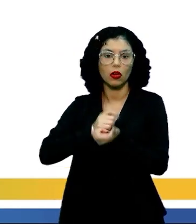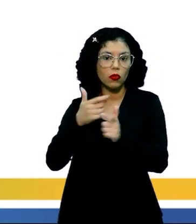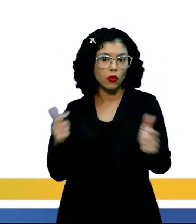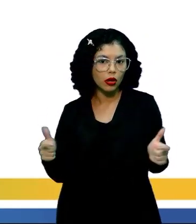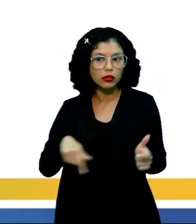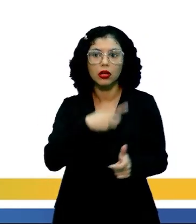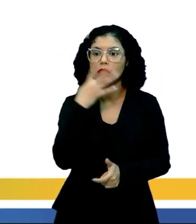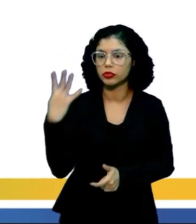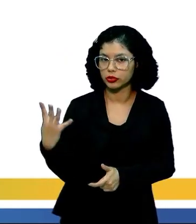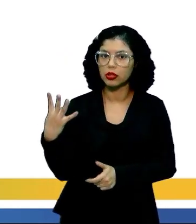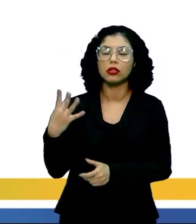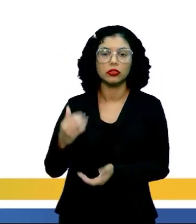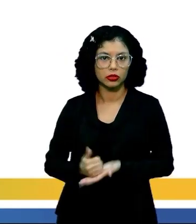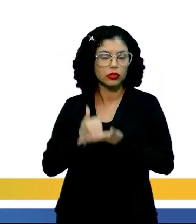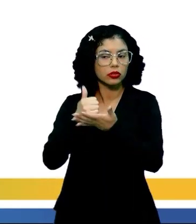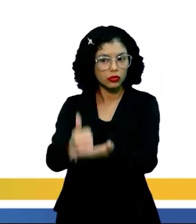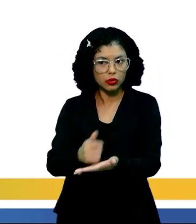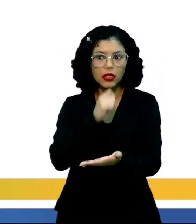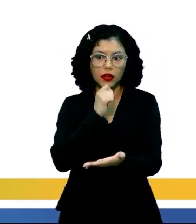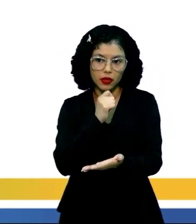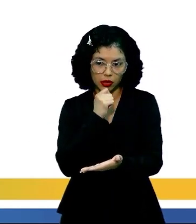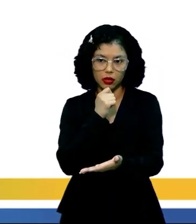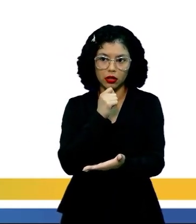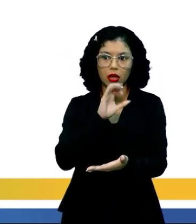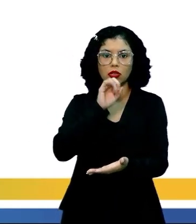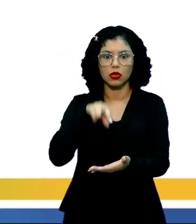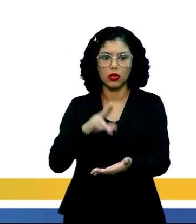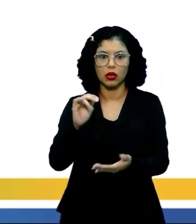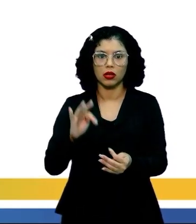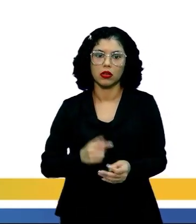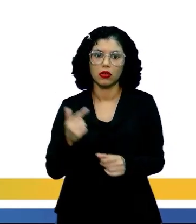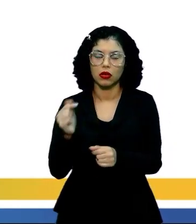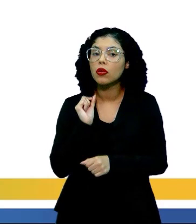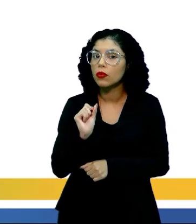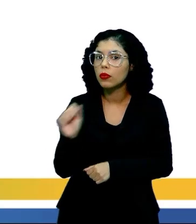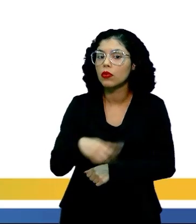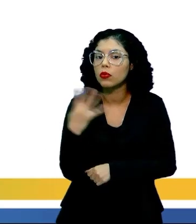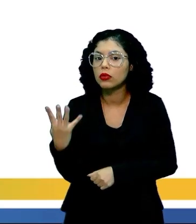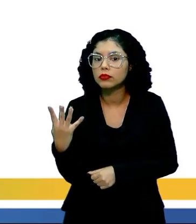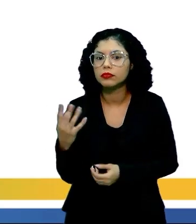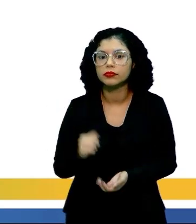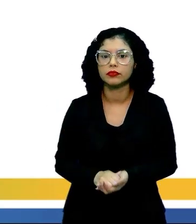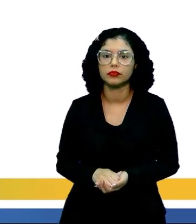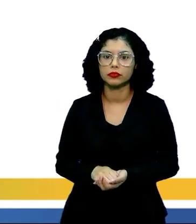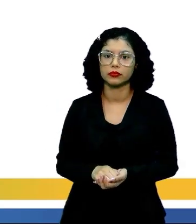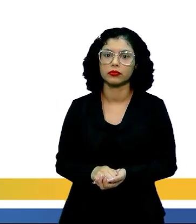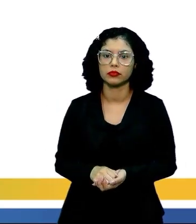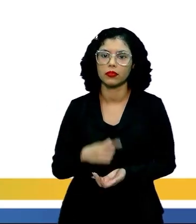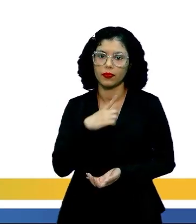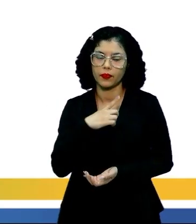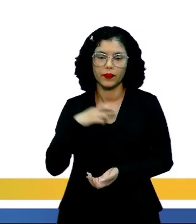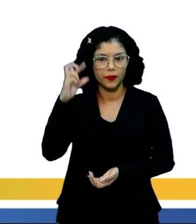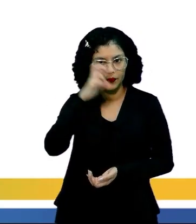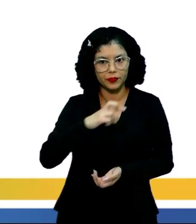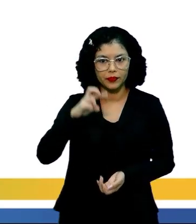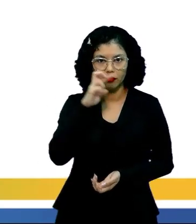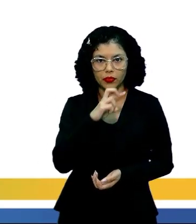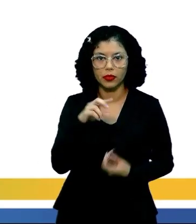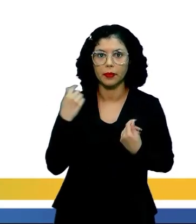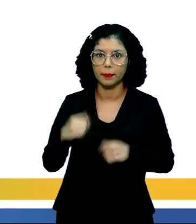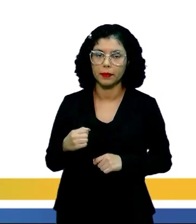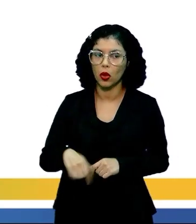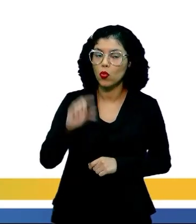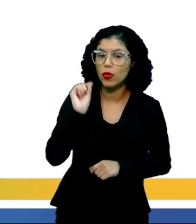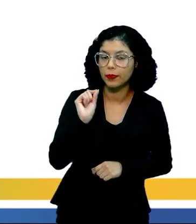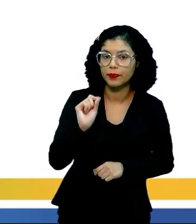na quantidade de brinquedos doados às ONGs no segundo ano foi. Aqui tem uma análise crucial. O